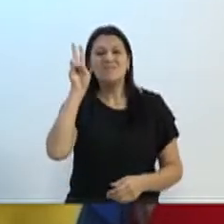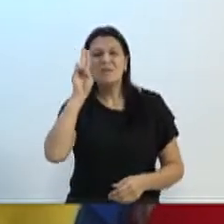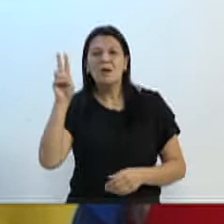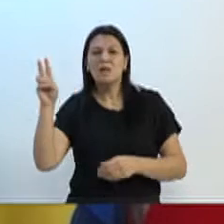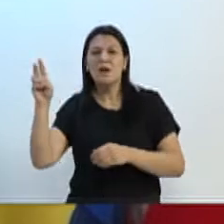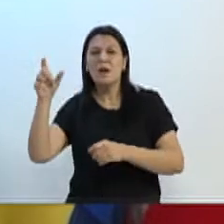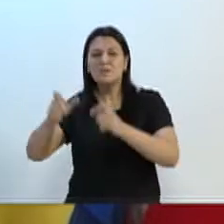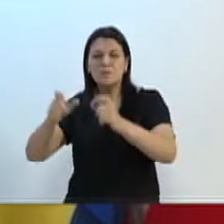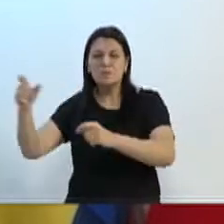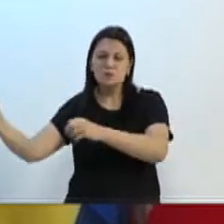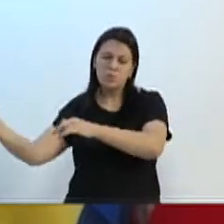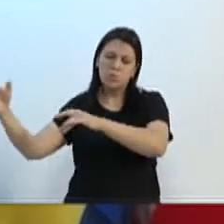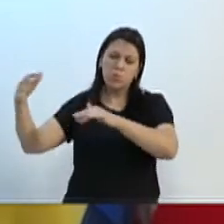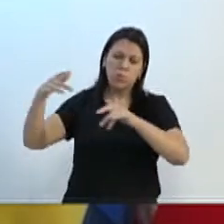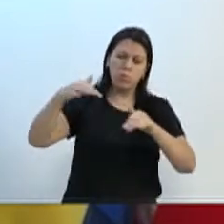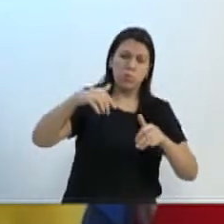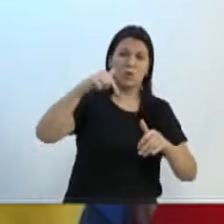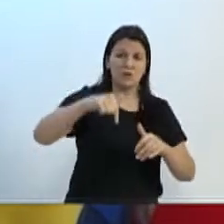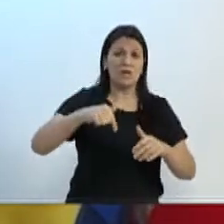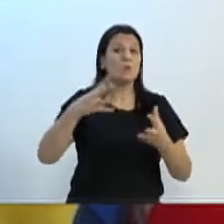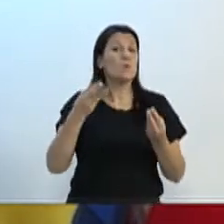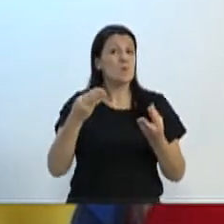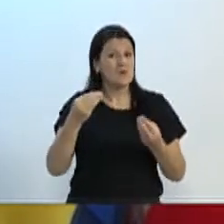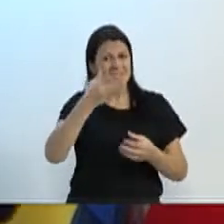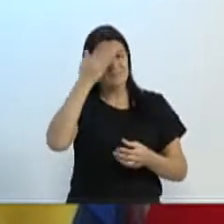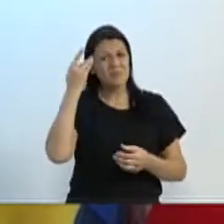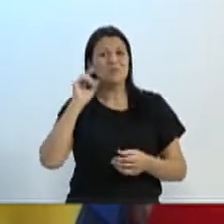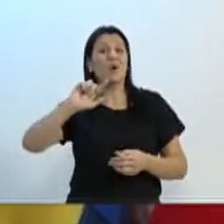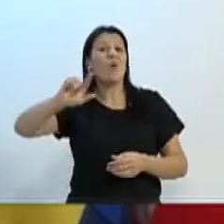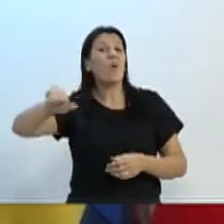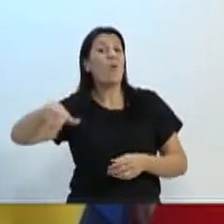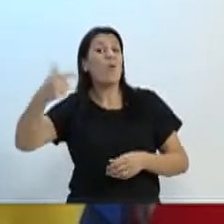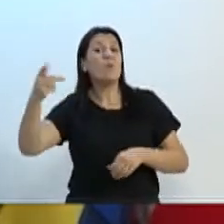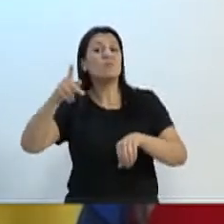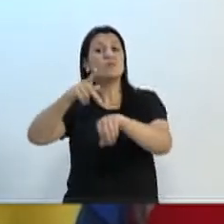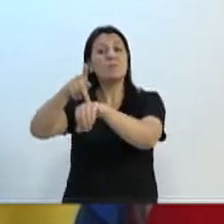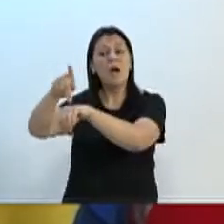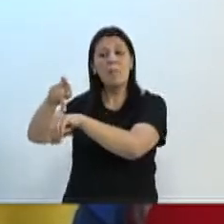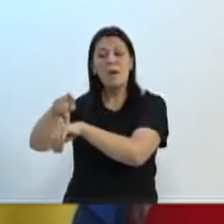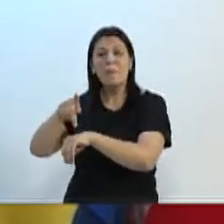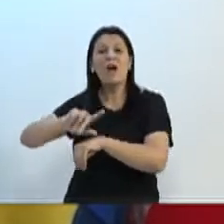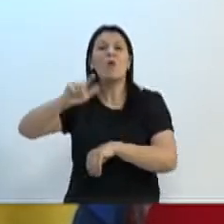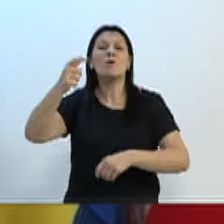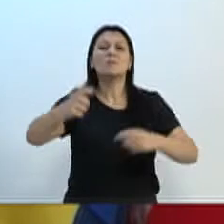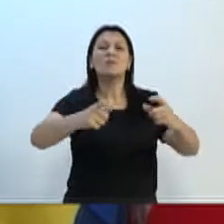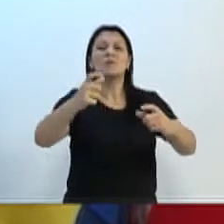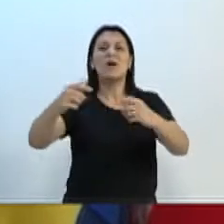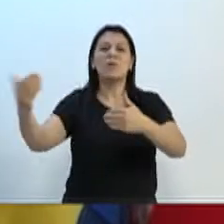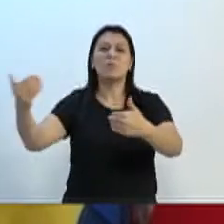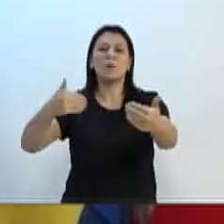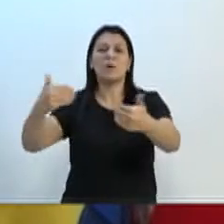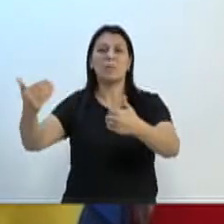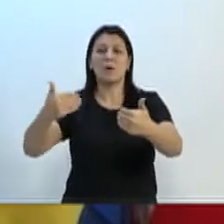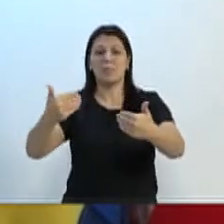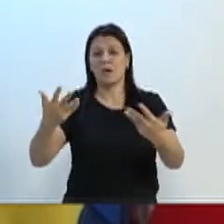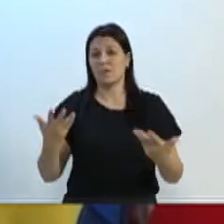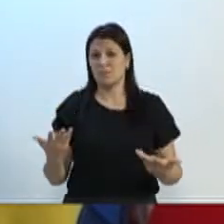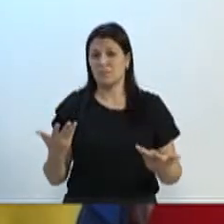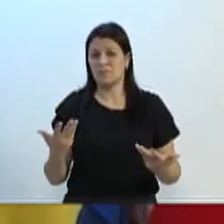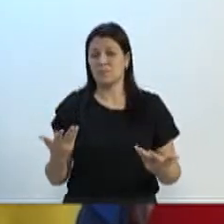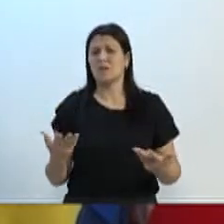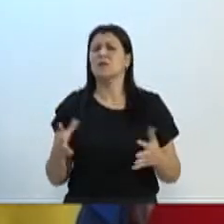parte da população que aqui reside, que aqui habita, veio de outros lugares, de outros cantos. É o meu caso, como o caso, inclusive, de